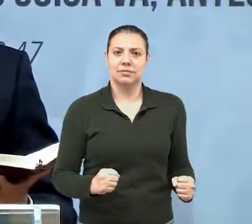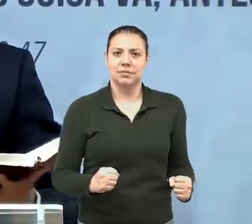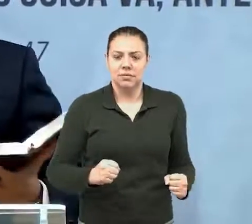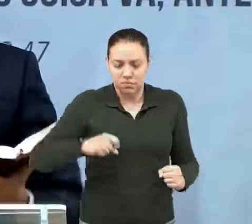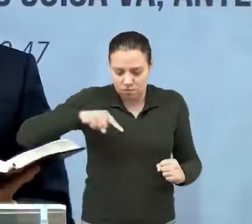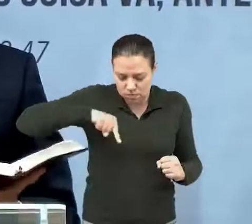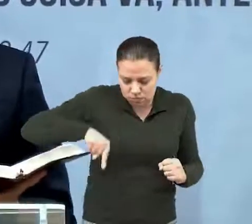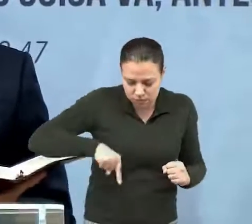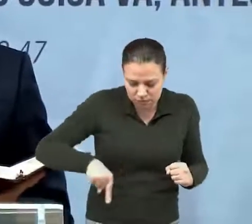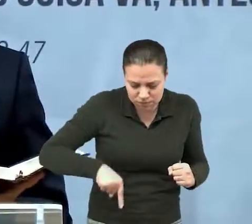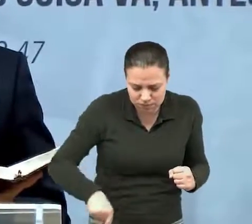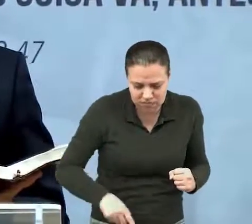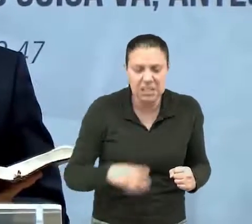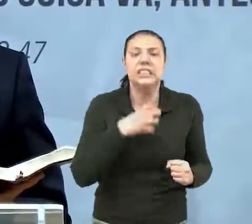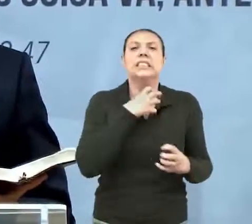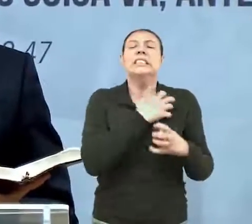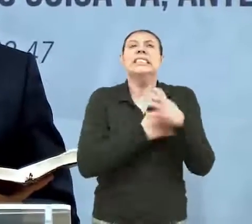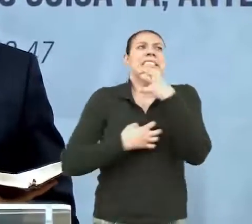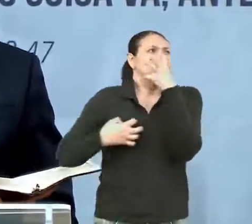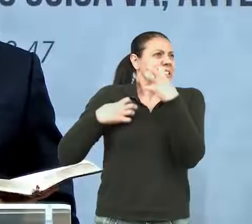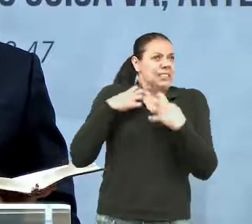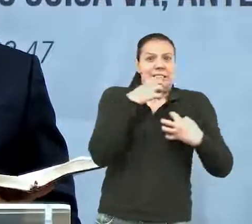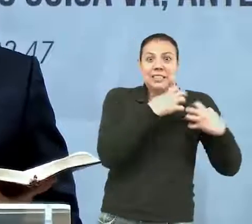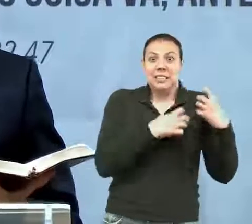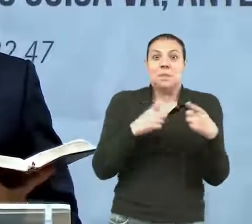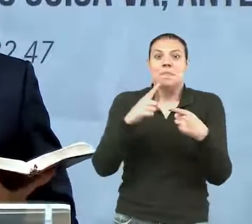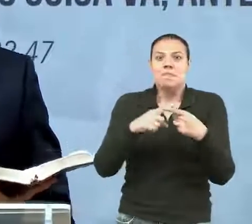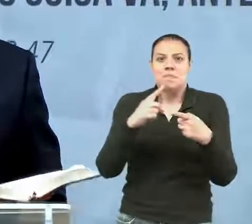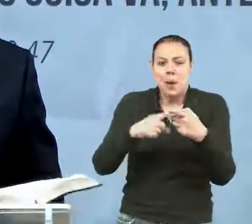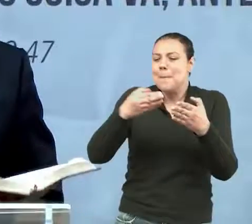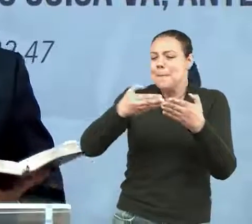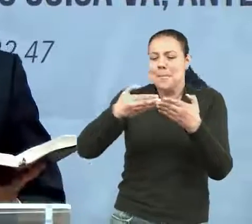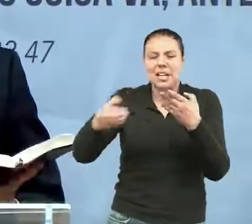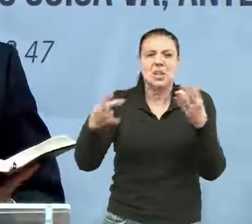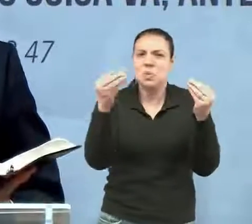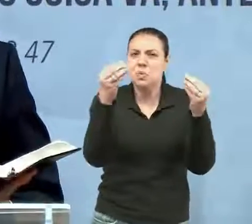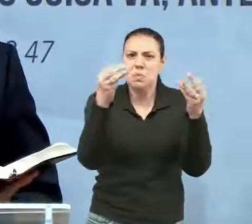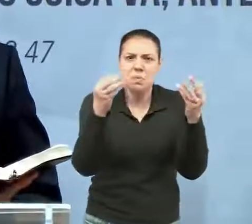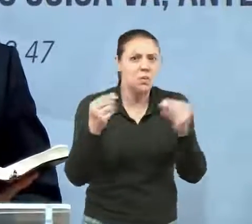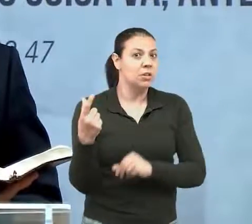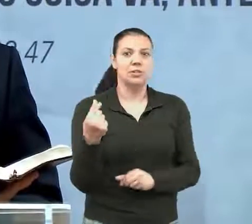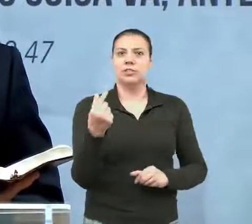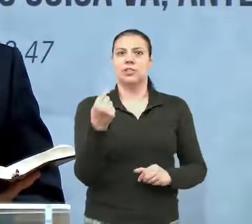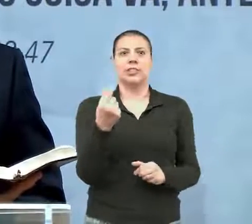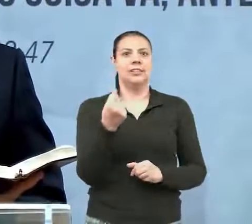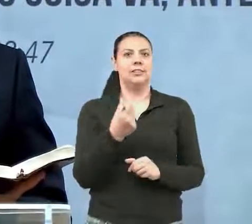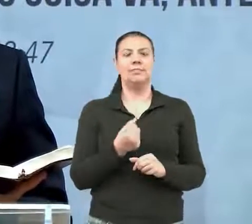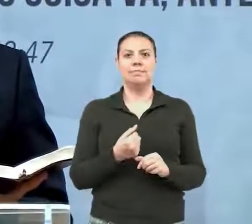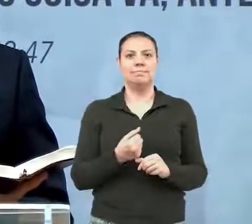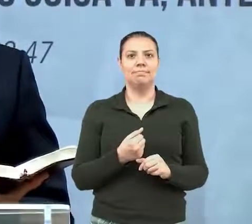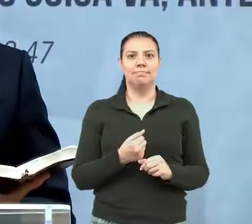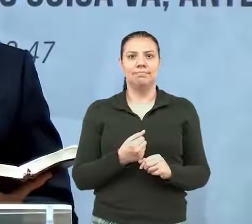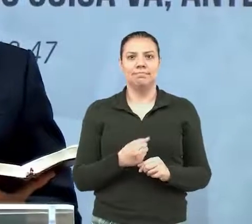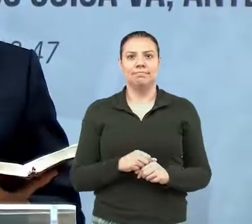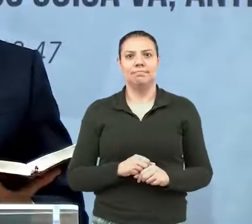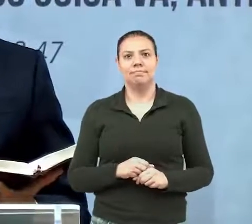profundamente ansiosos, diante das suas perdas astronômicas.